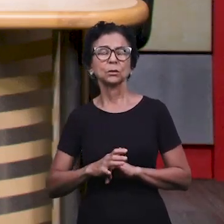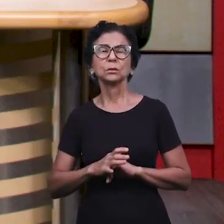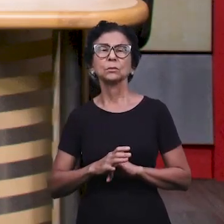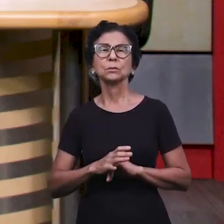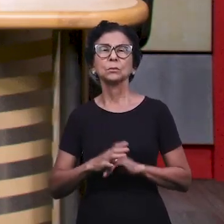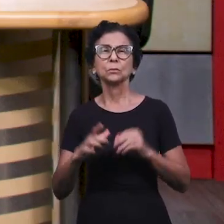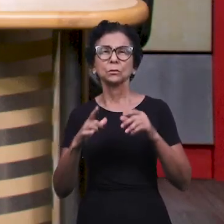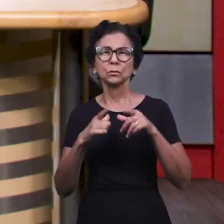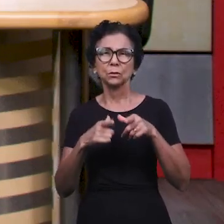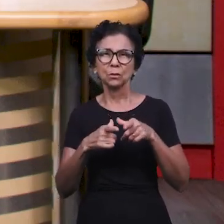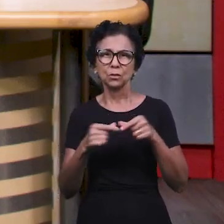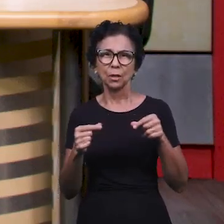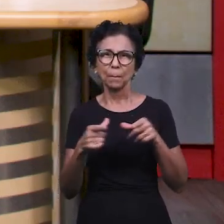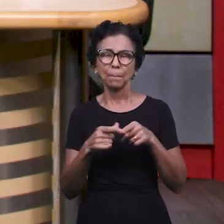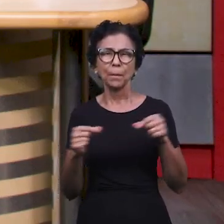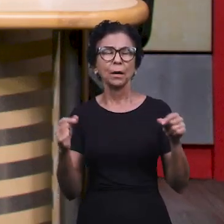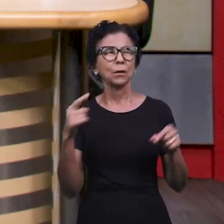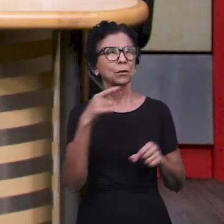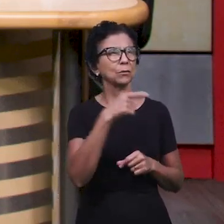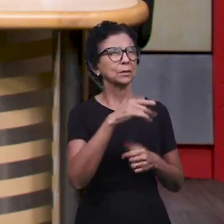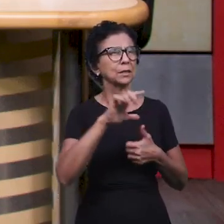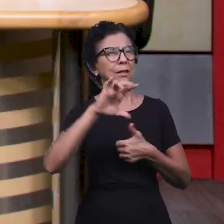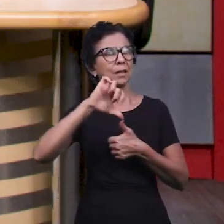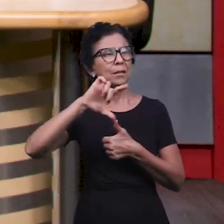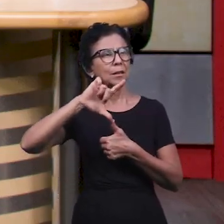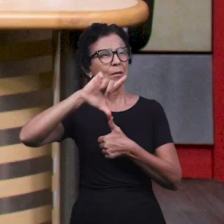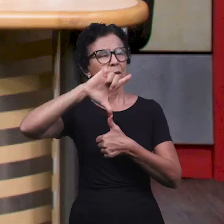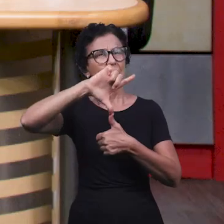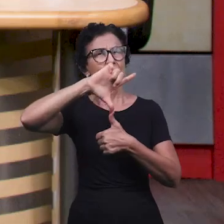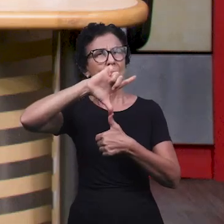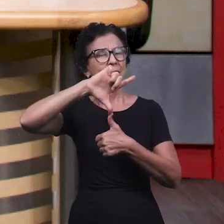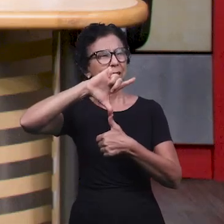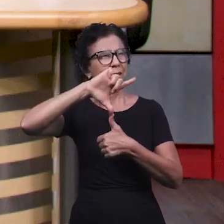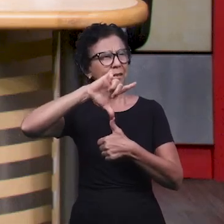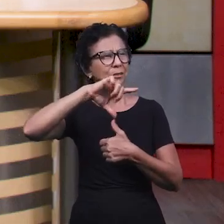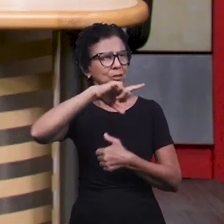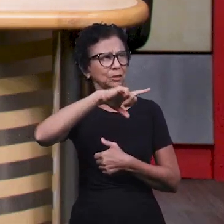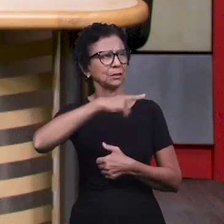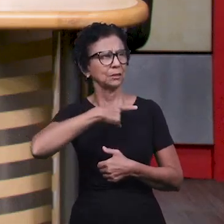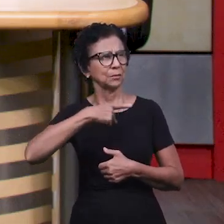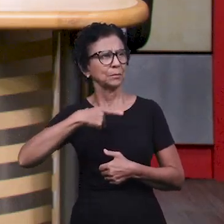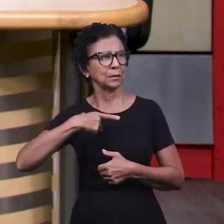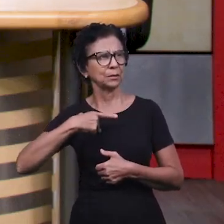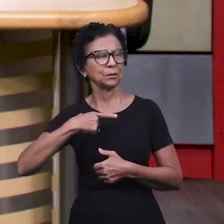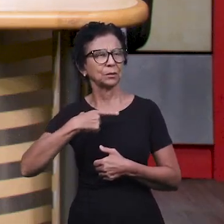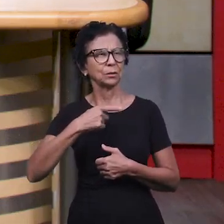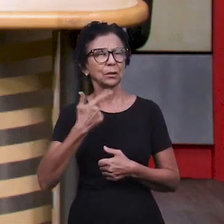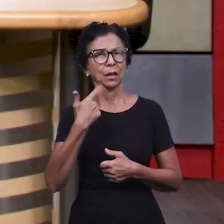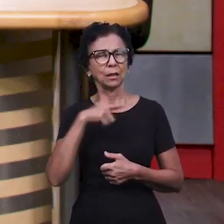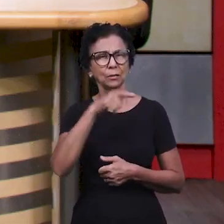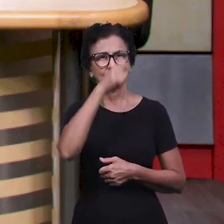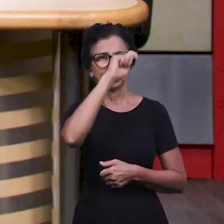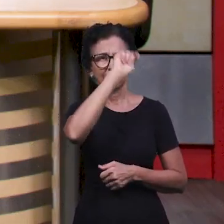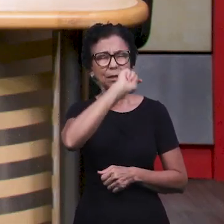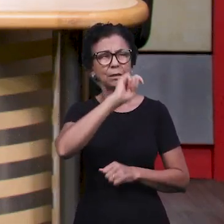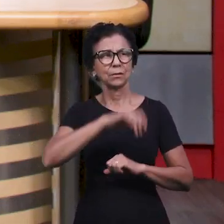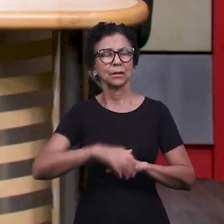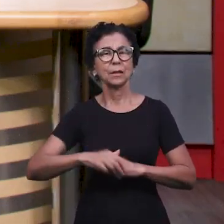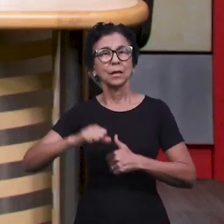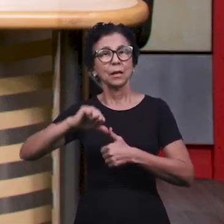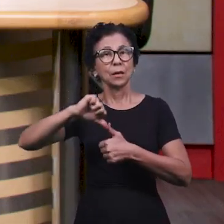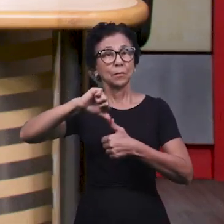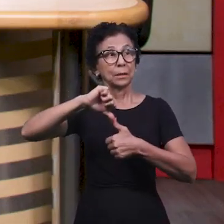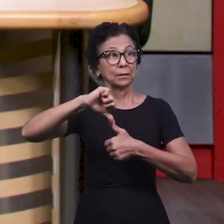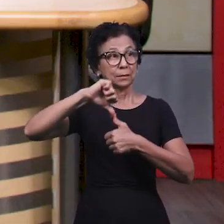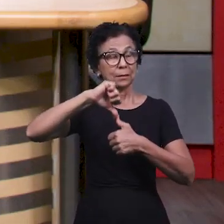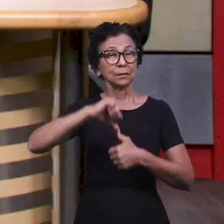América Latina, a América do Sul, os países de língua espanhola. e também América Central. E Caribe, aquela parte do